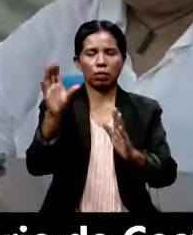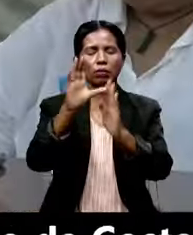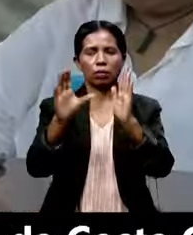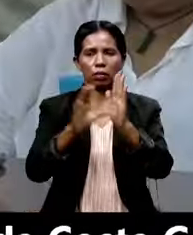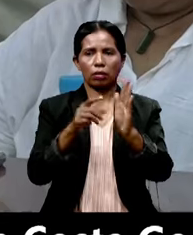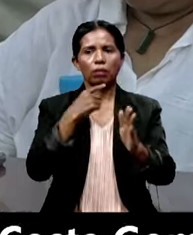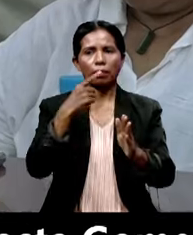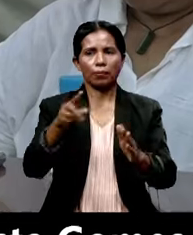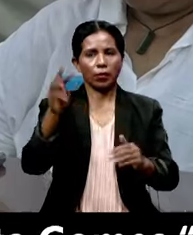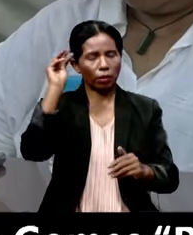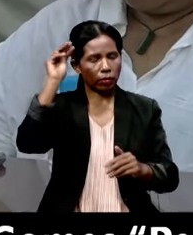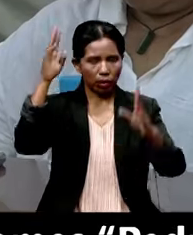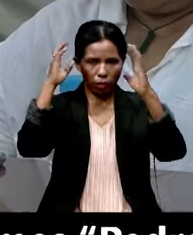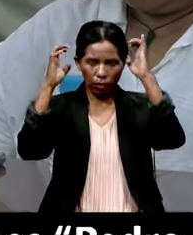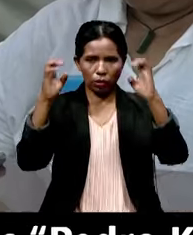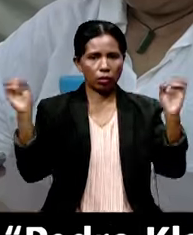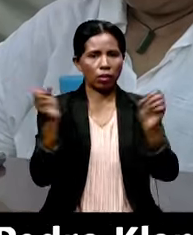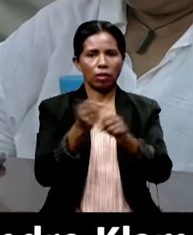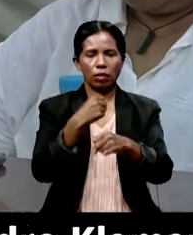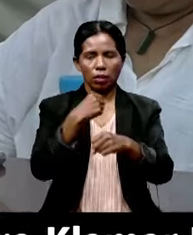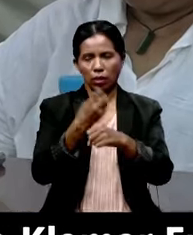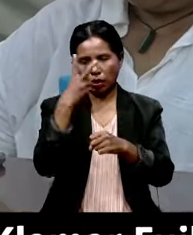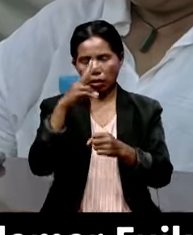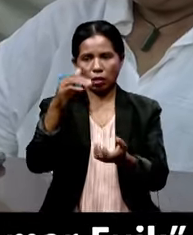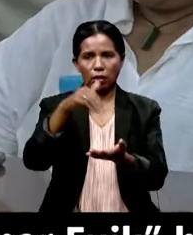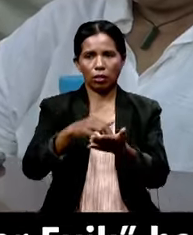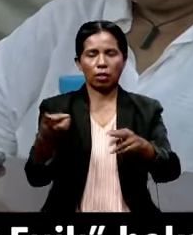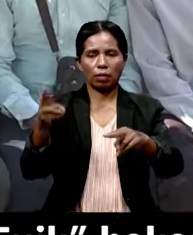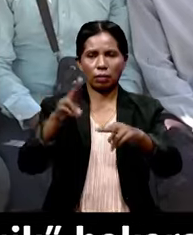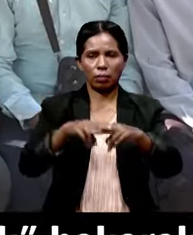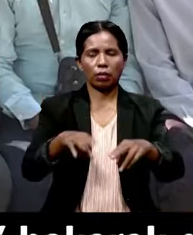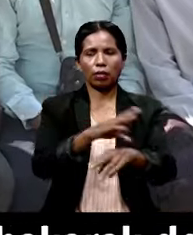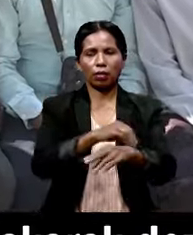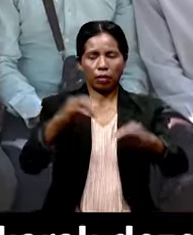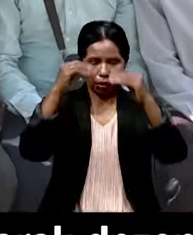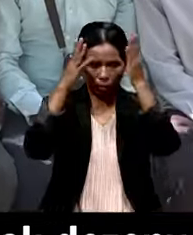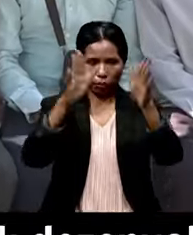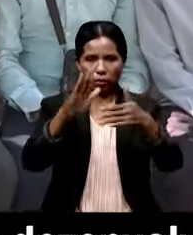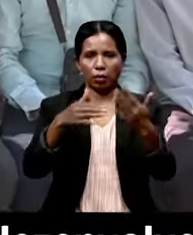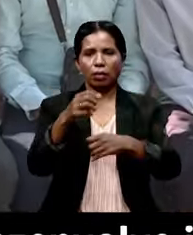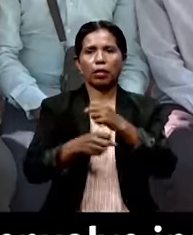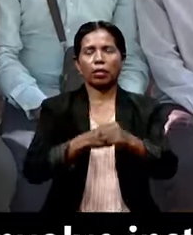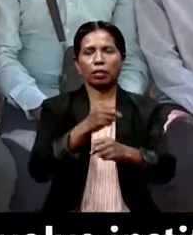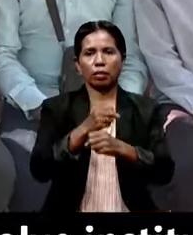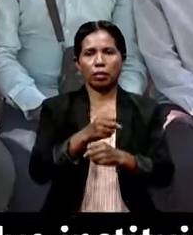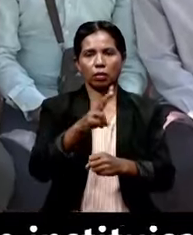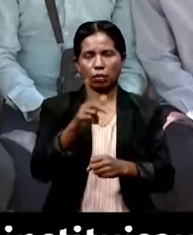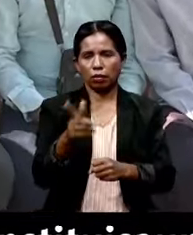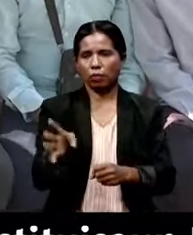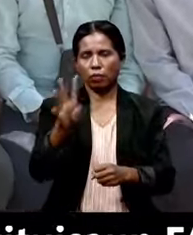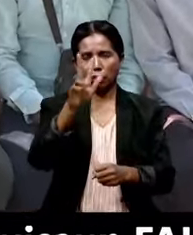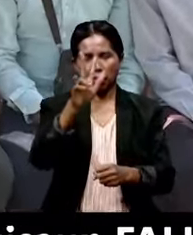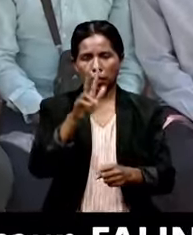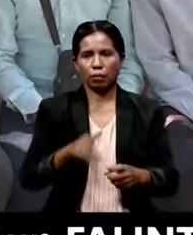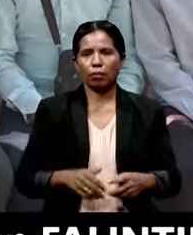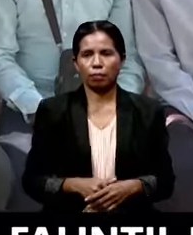Mas que no NEM, Ministério da Educação, se la halo avaliação, não la estende contrato, ex-professor contratado, tinham Rihun Ruaro nesse sentolo. A resolução do